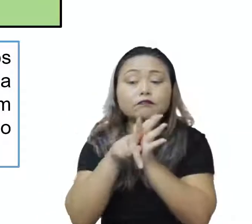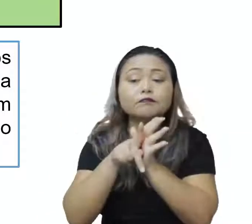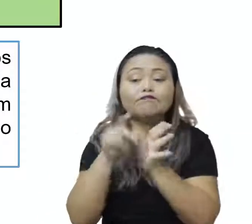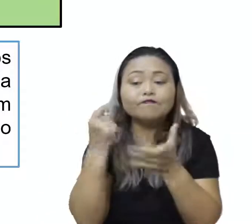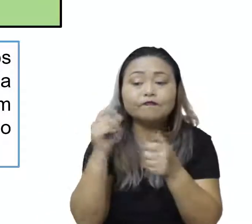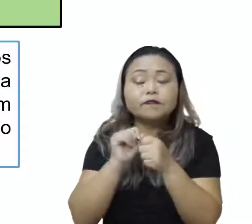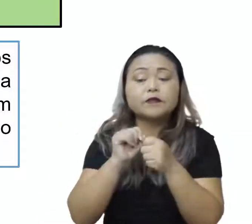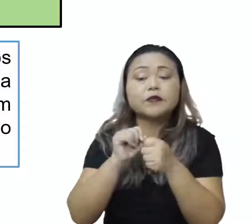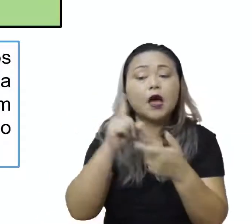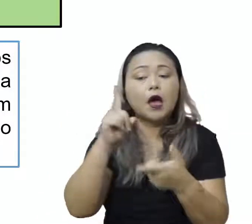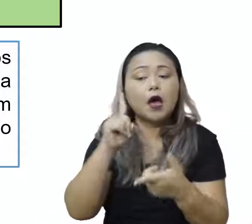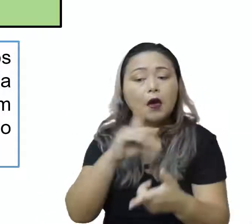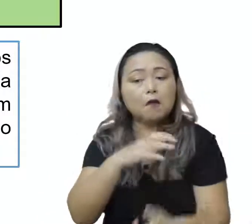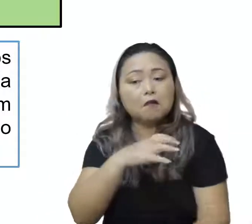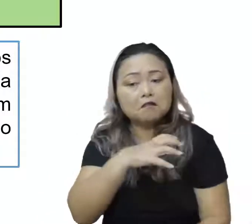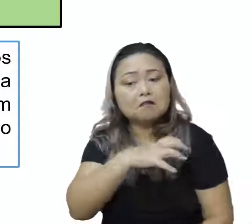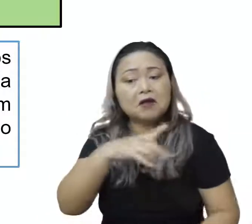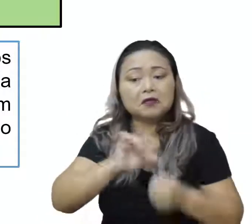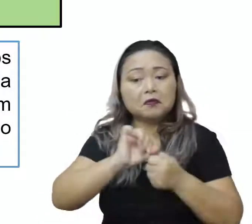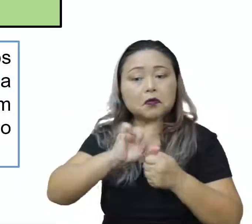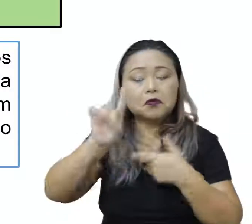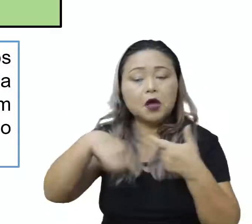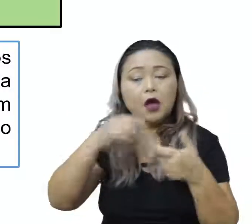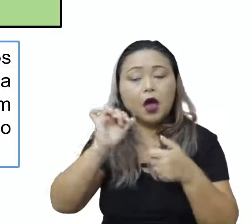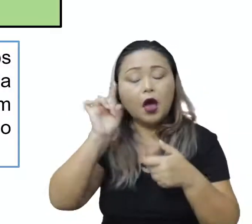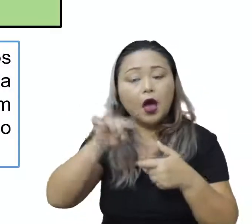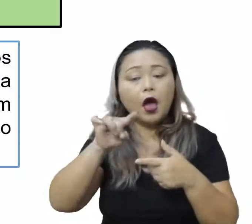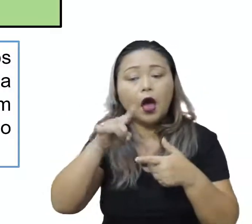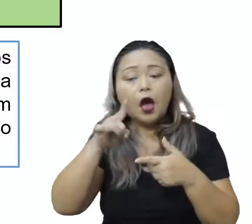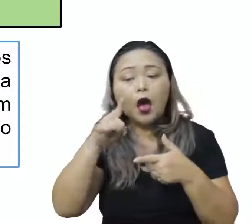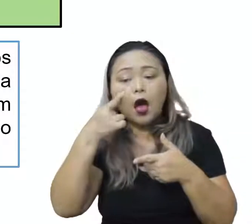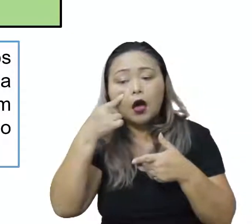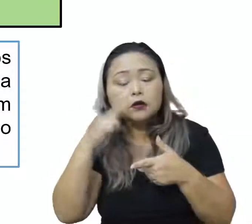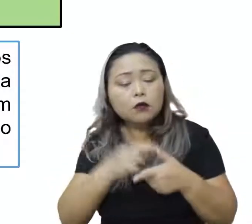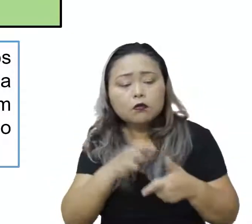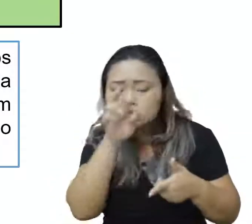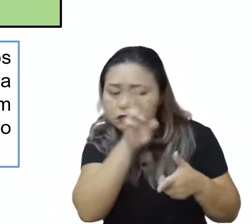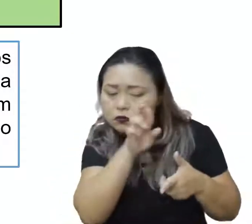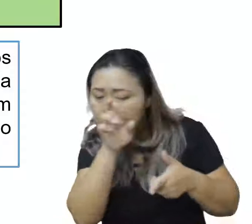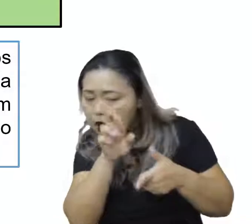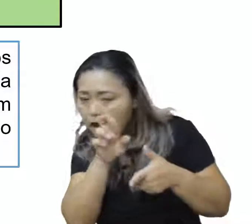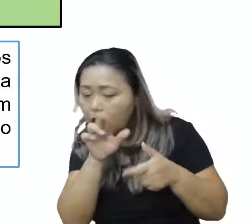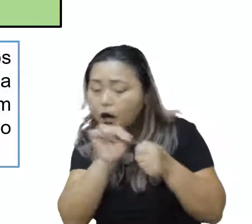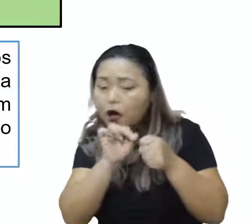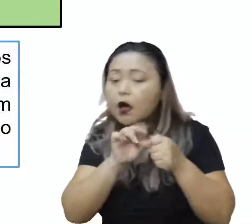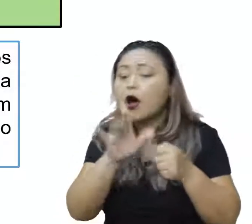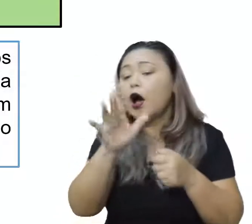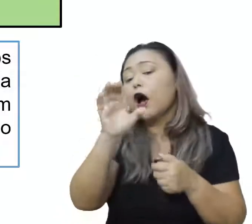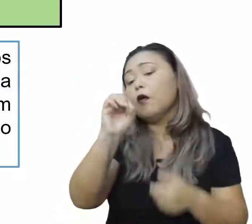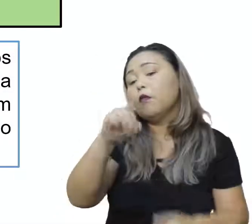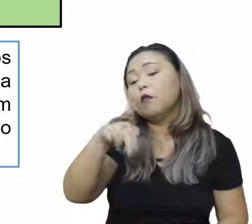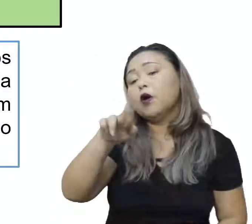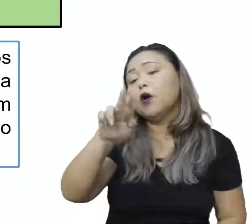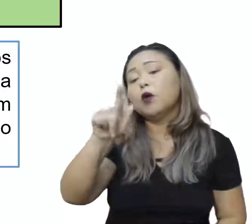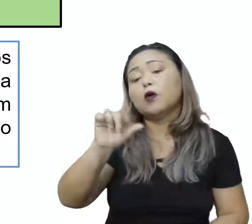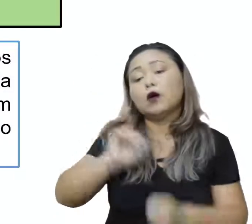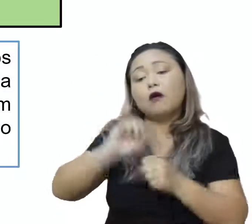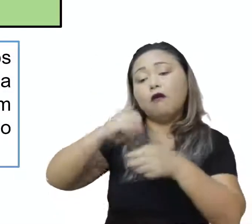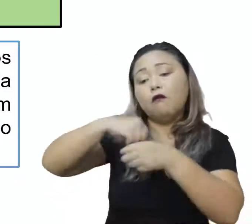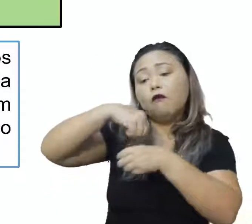espécie de... São monitoradas por essas ONGs internacionais. Beleza?